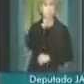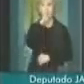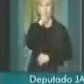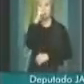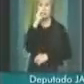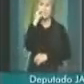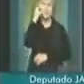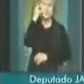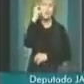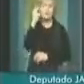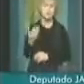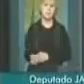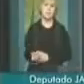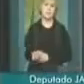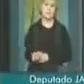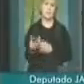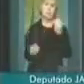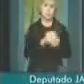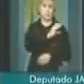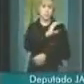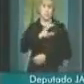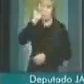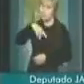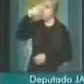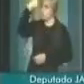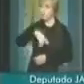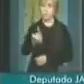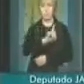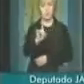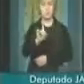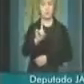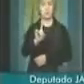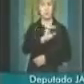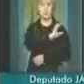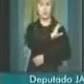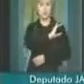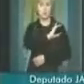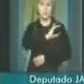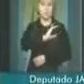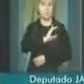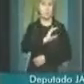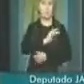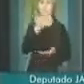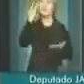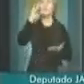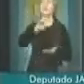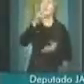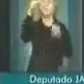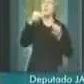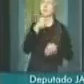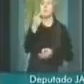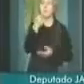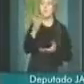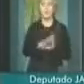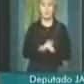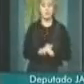Isso é uma vergonha! Comissão de direitos humanos? Não! Comissão! Para não ser divertido o meu discurso